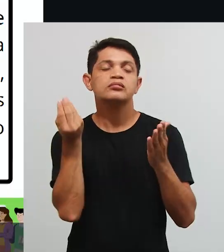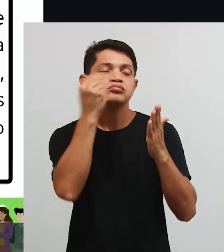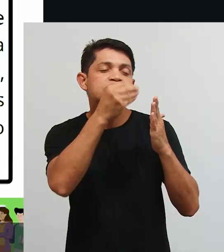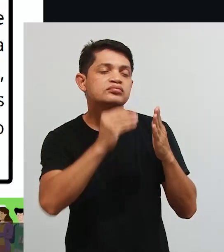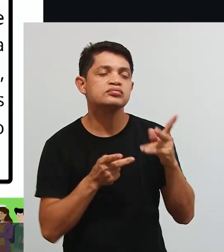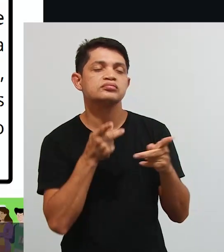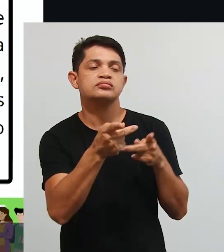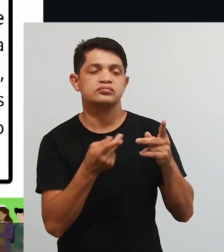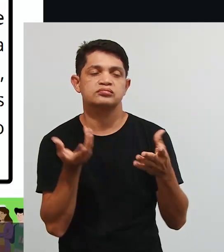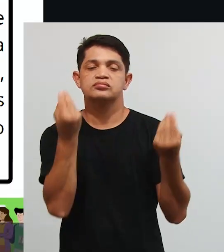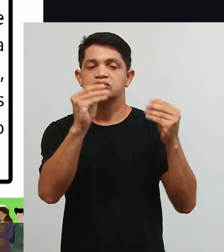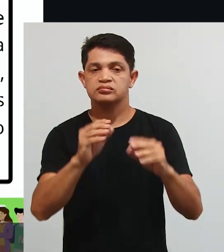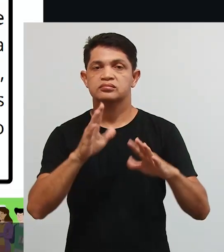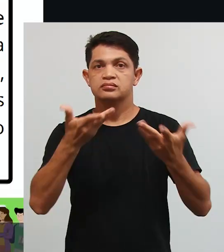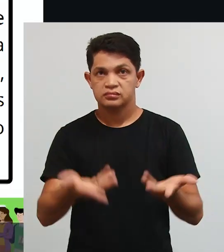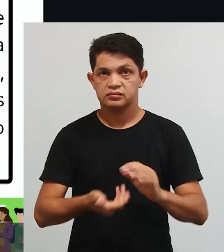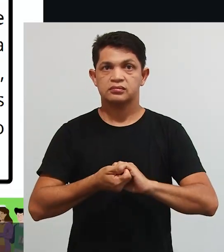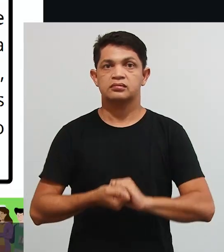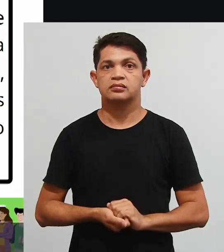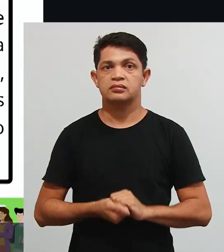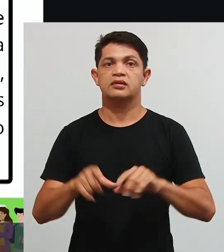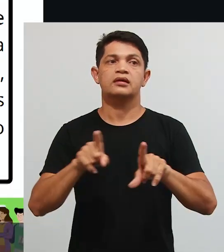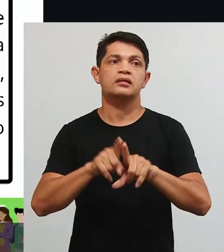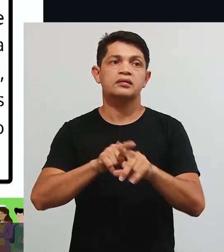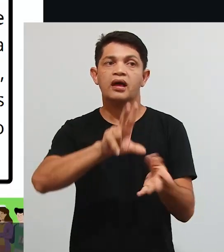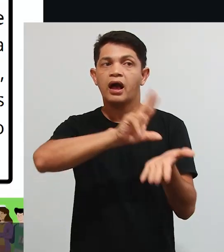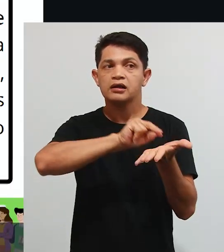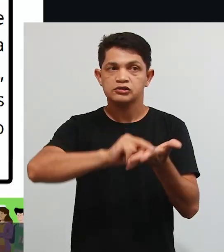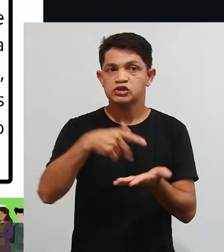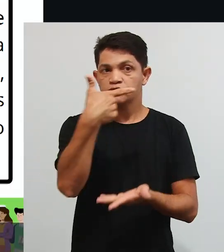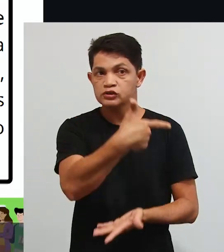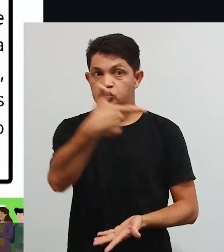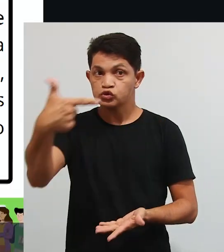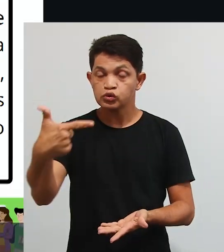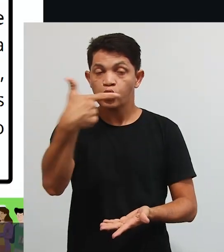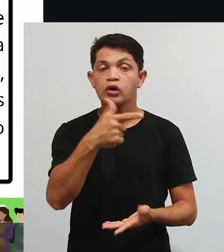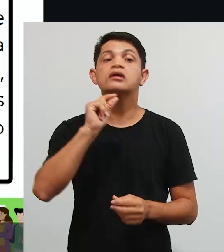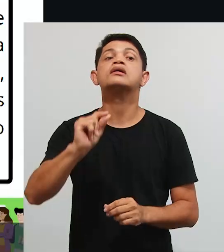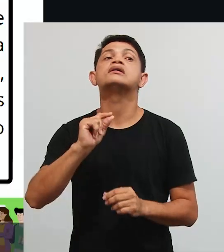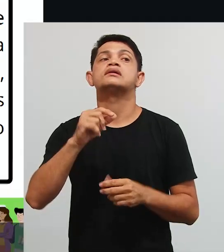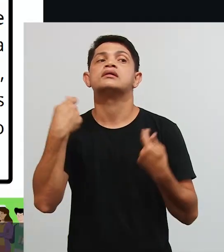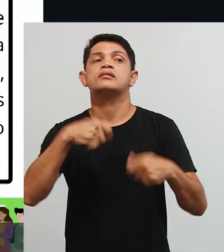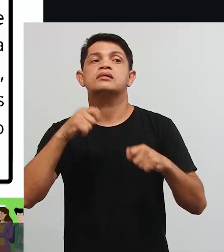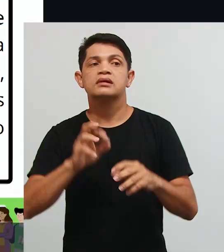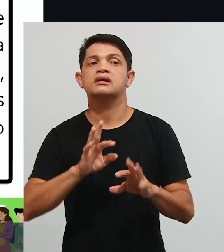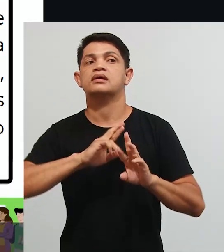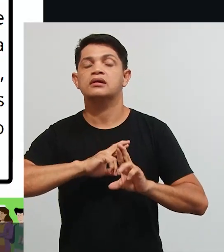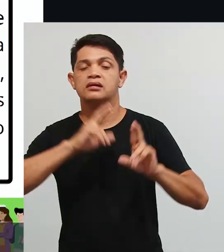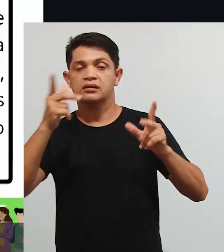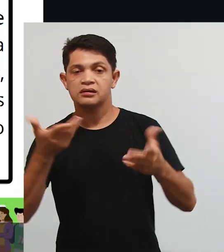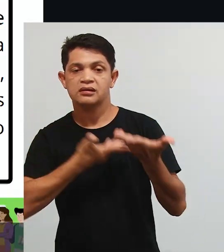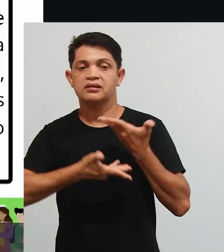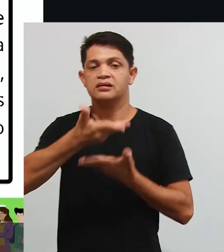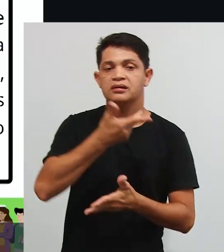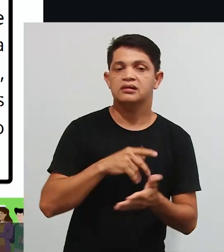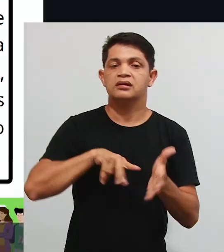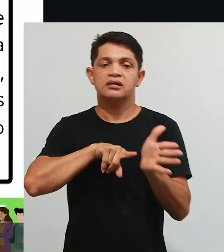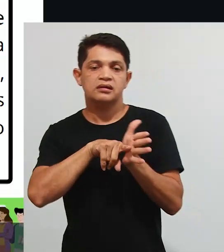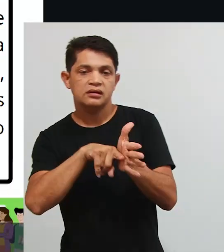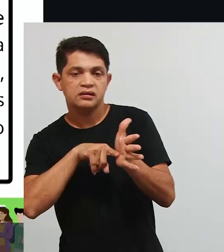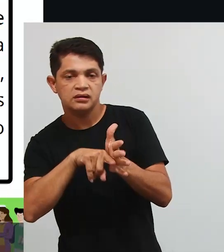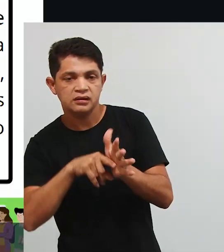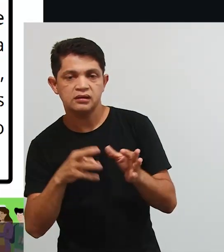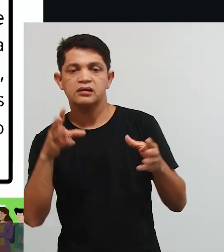ao artigo científico. Então, vamos retomar aqui artigo 22. As orientações referentes à elaboração do projeto de